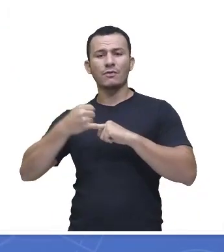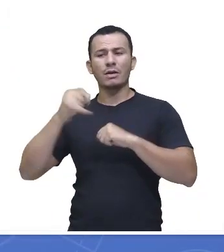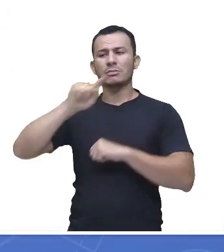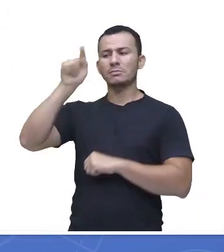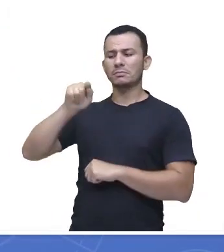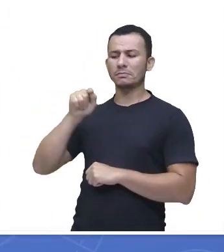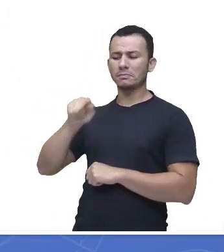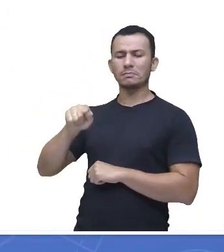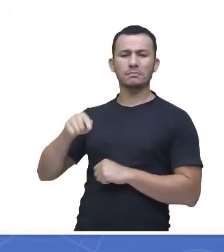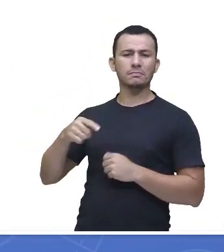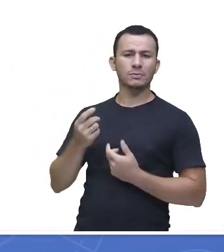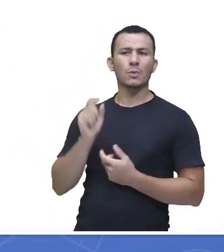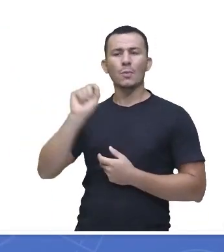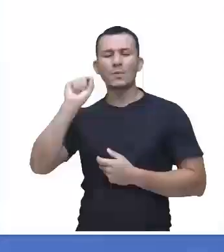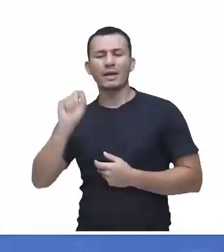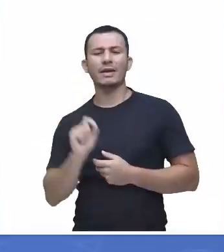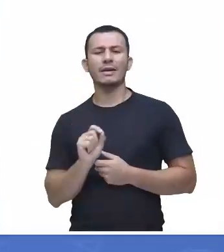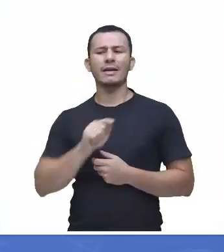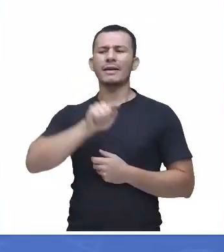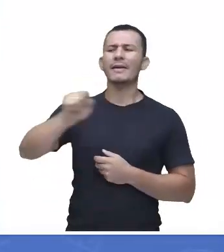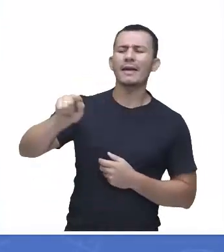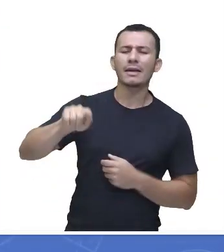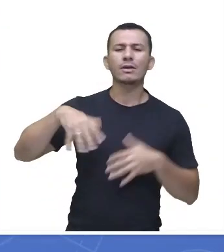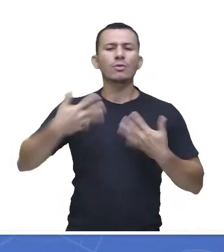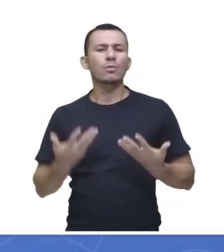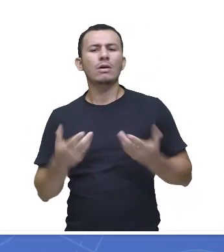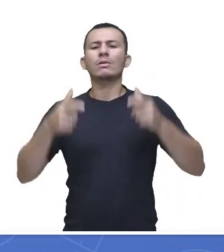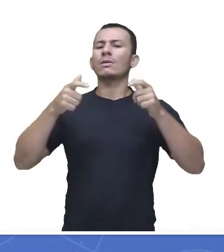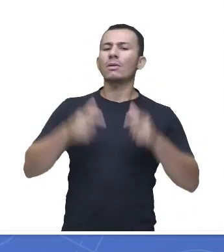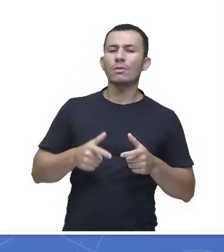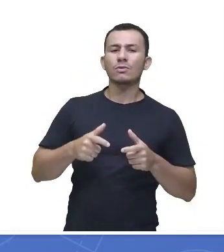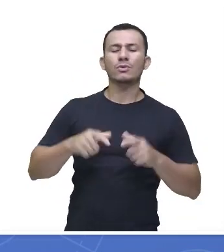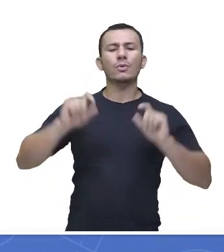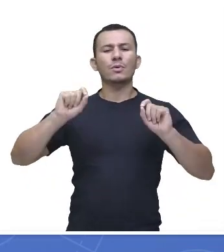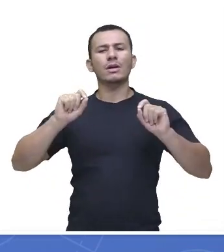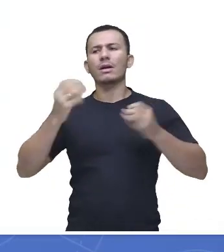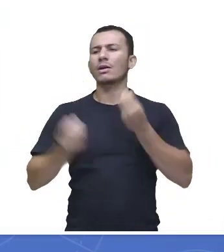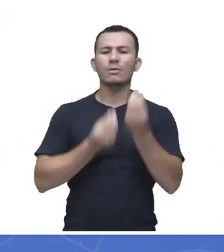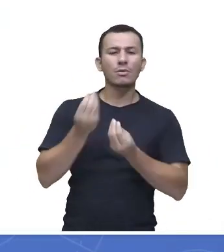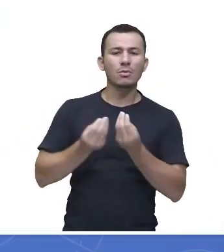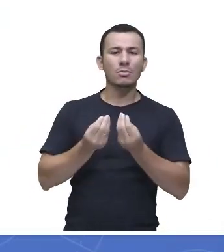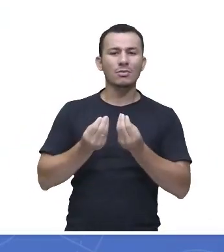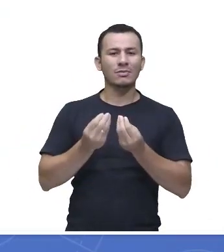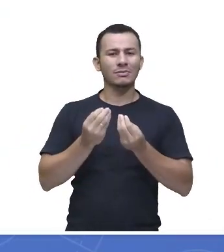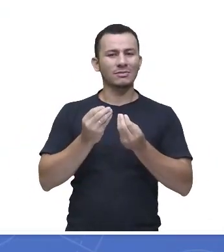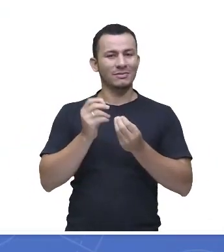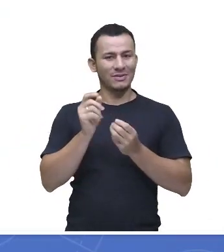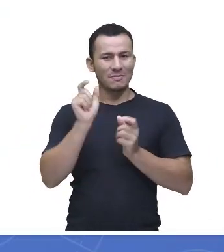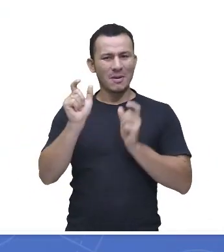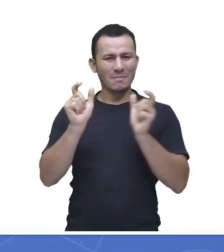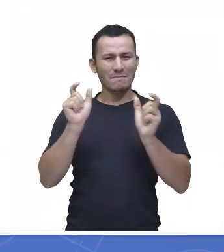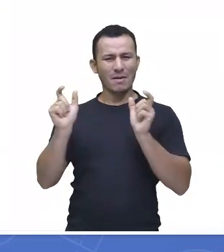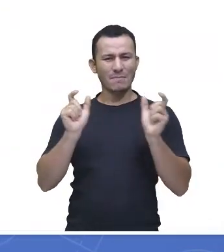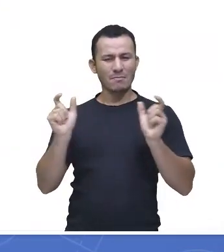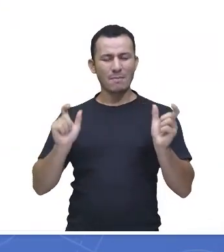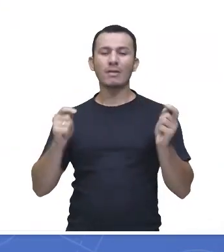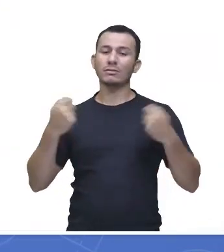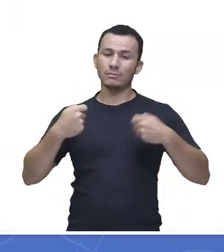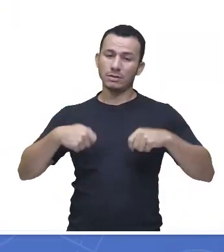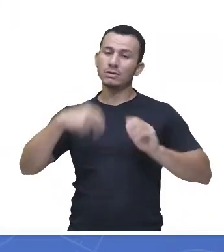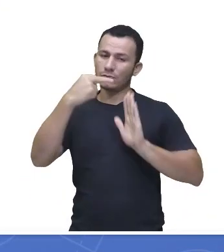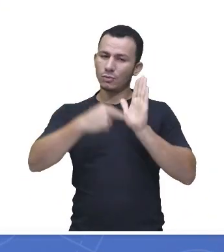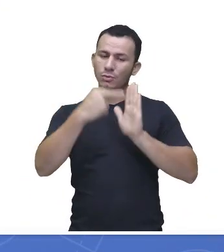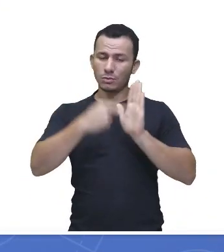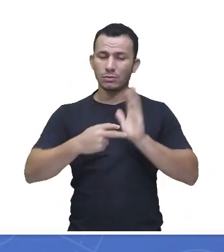interrogativos. O que, quem, quando, onde, por quê, como. Essa questão exige essa habilidade. Então, vamos